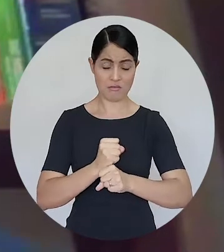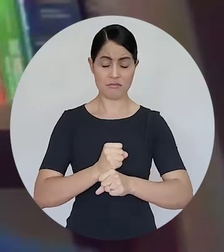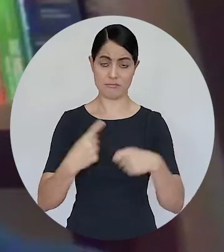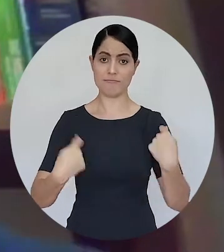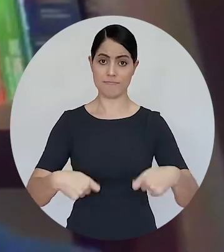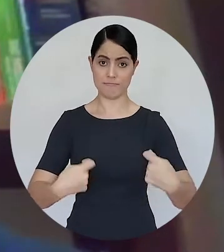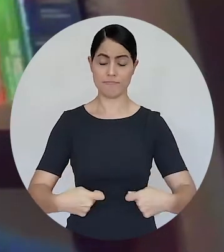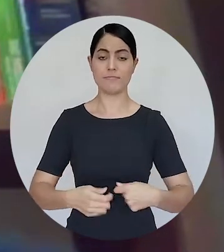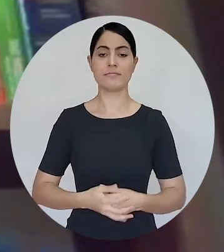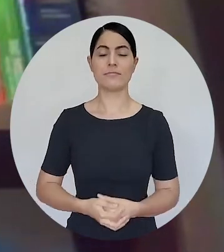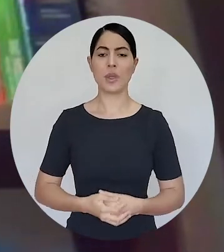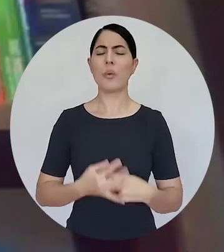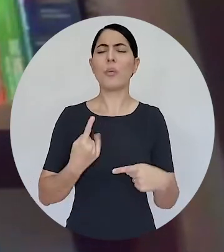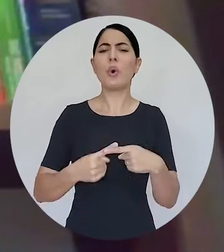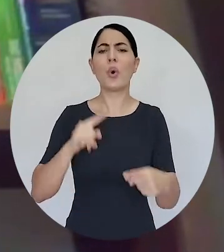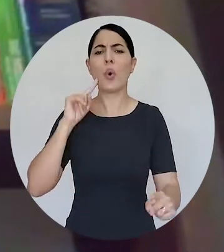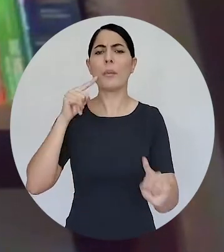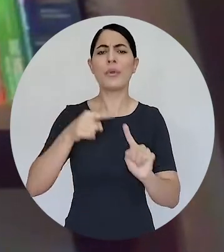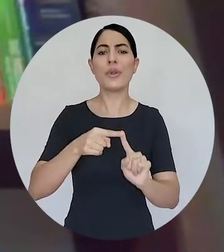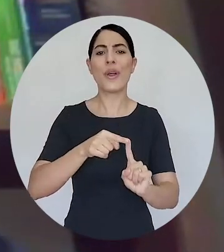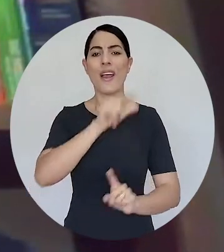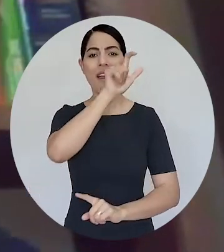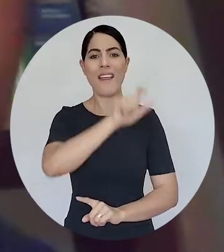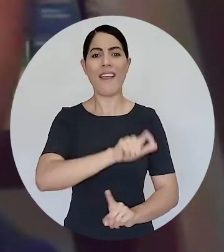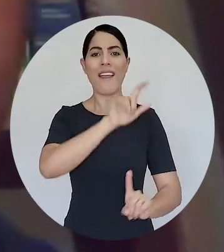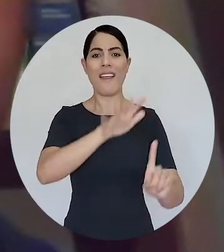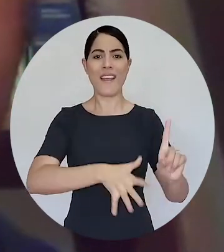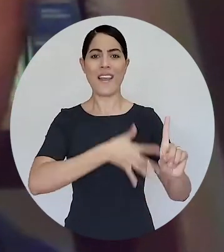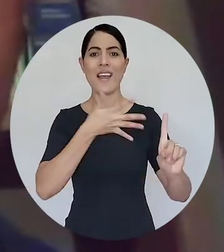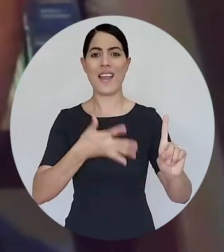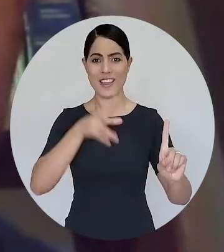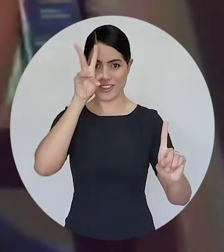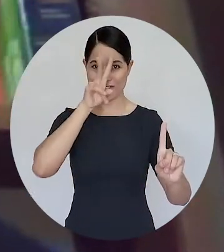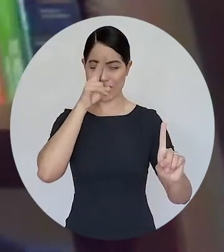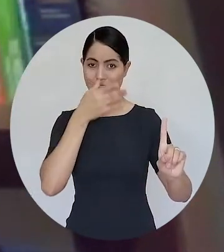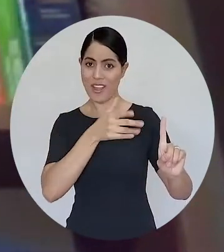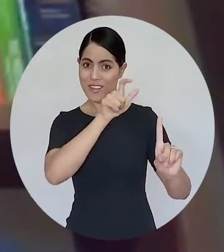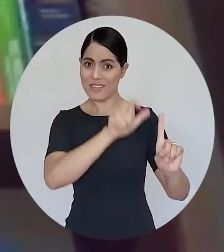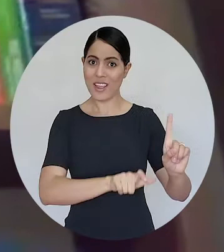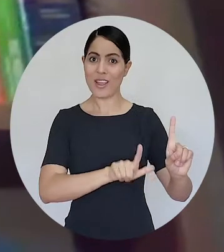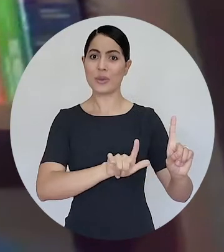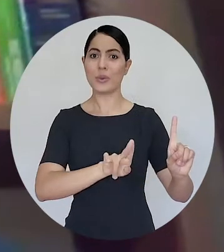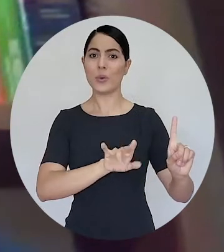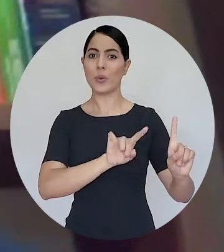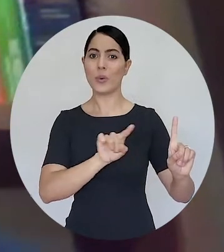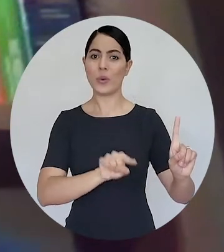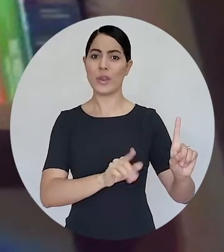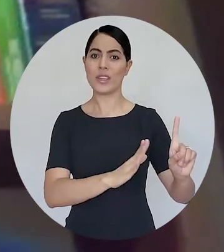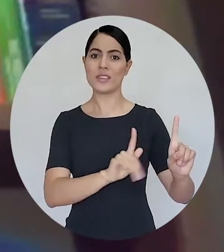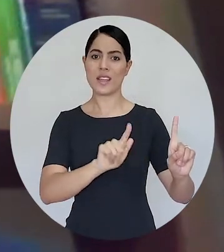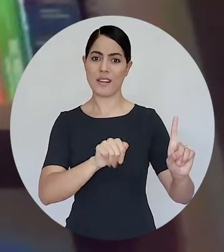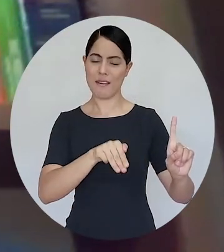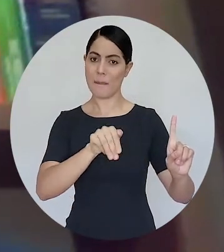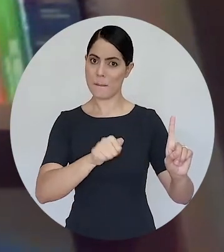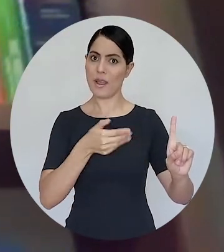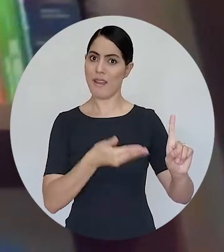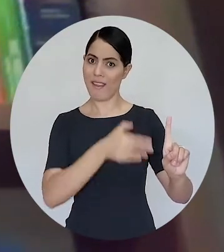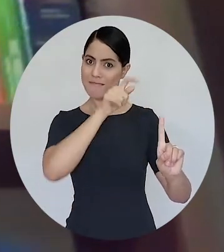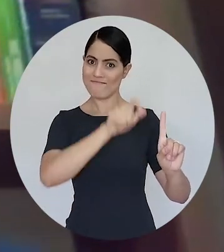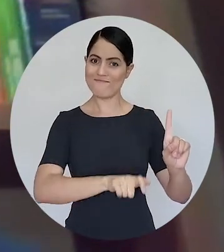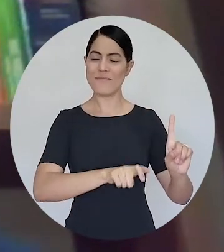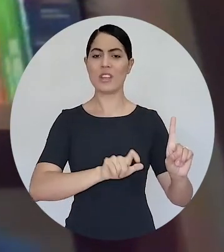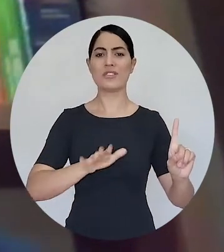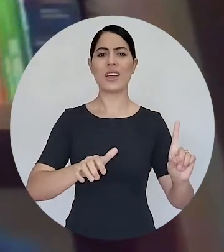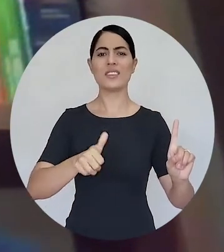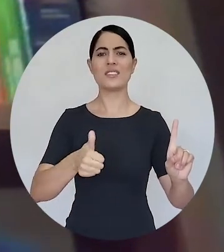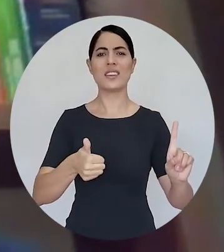pela história do Luiz Gama, pelo que a OAB tardiamente reconheceu em 2015,